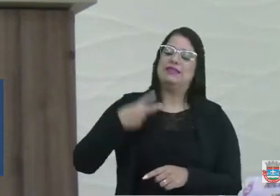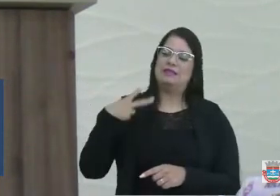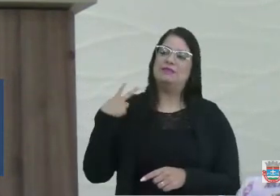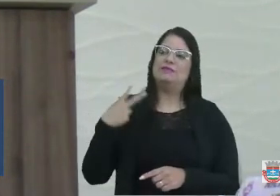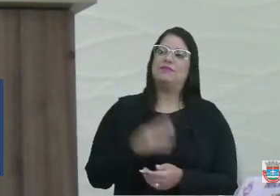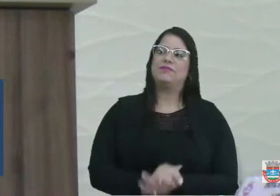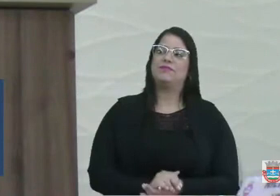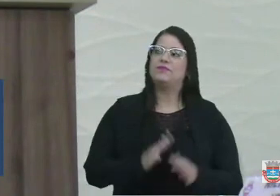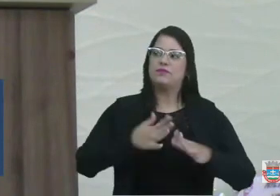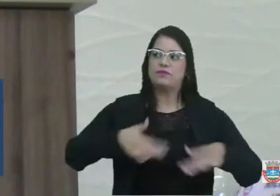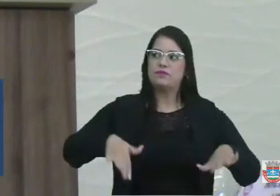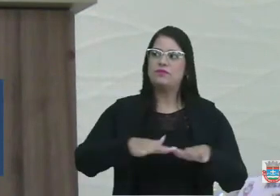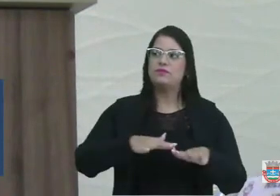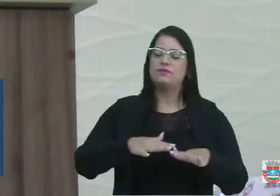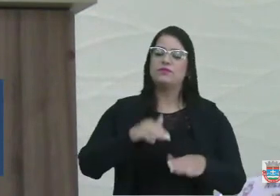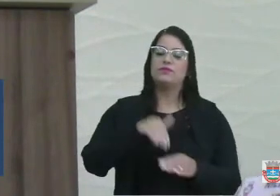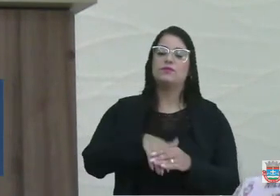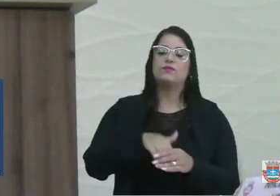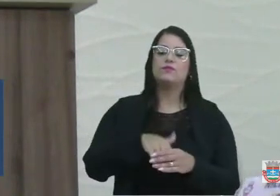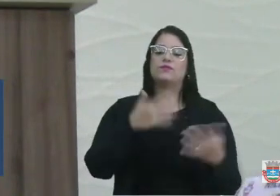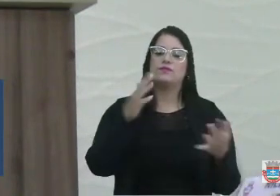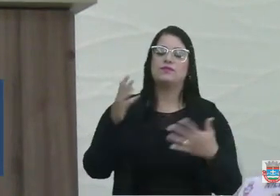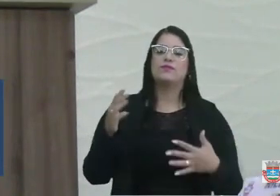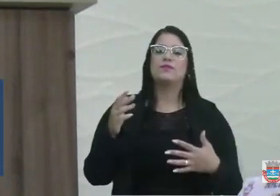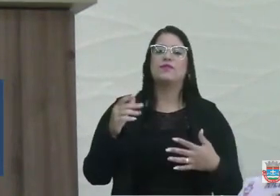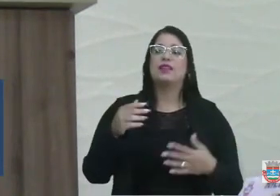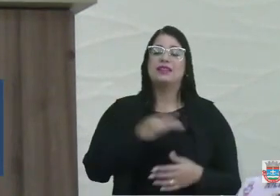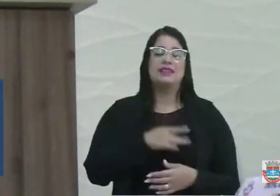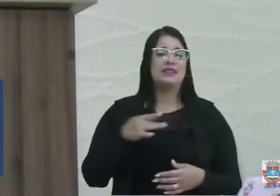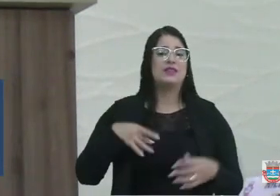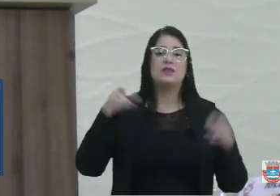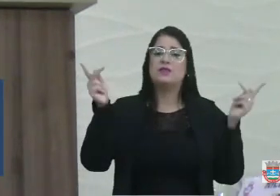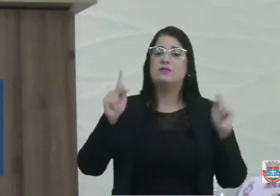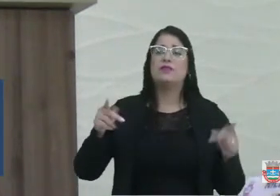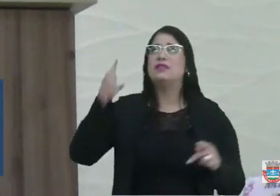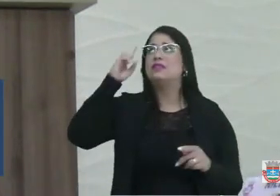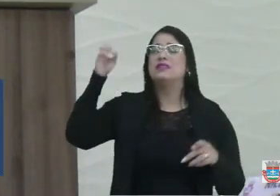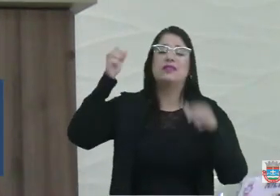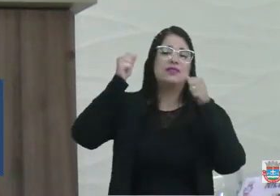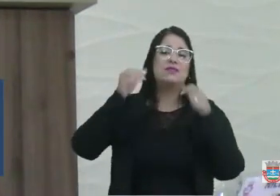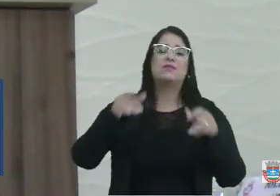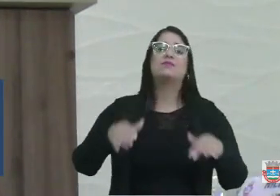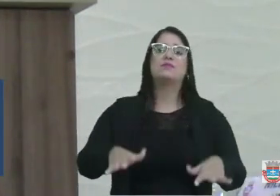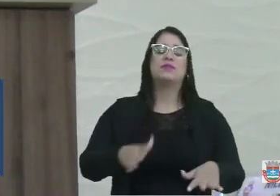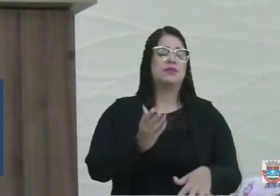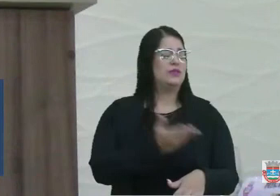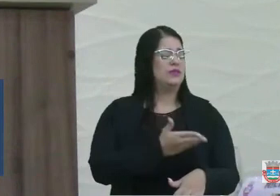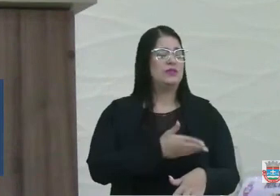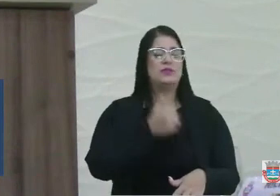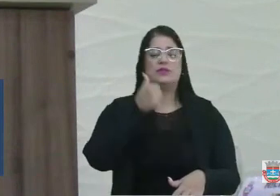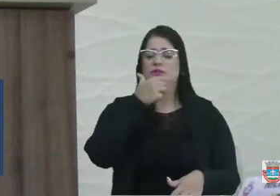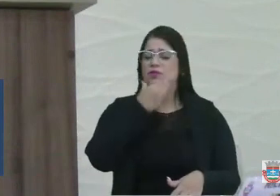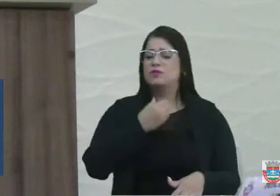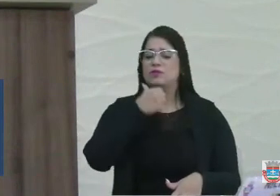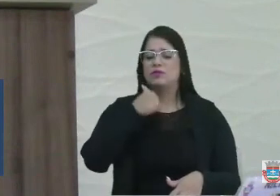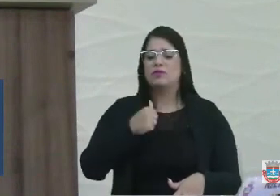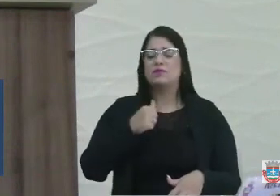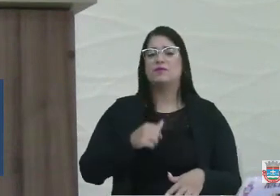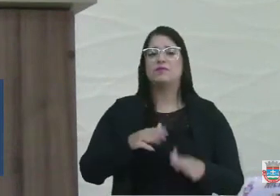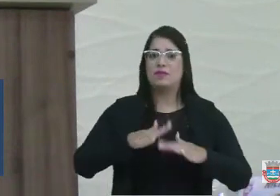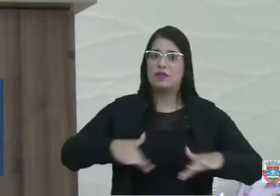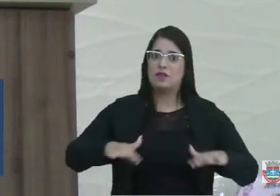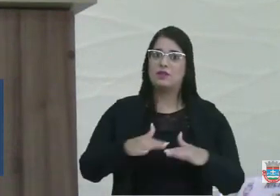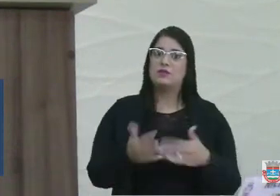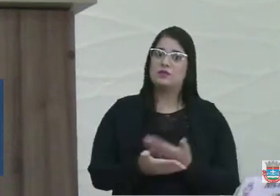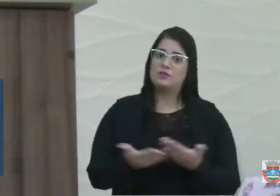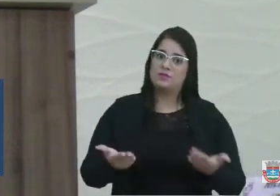de felicitações, eu desejo muita saúde e paz, que Deus abençoe todos meus amigos e amigas grandemente. Um abraço a todos vocês.